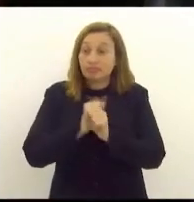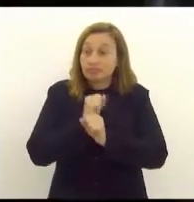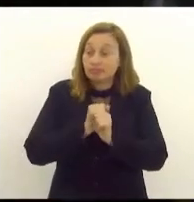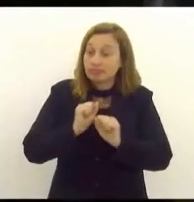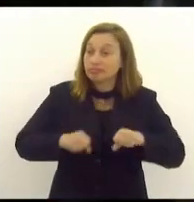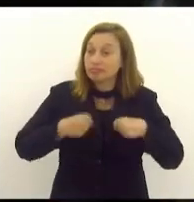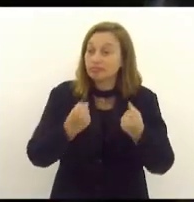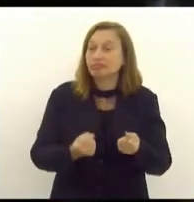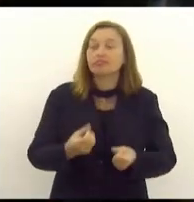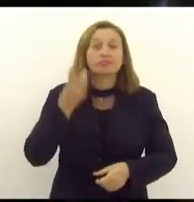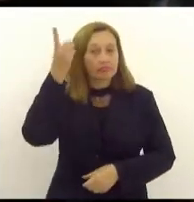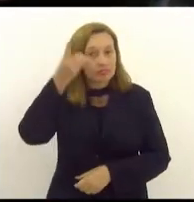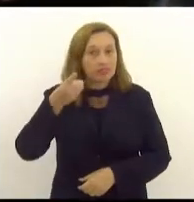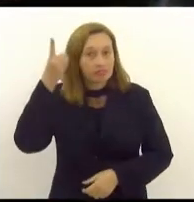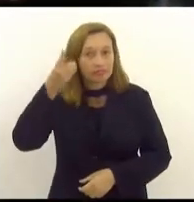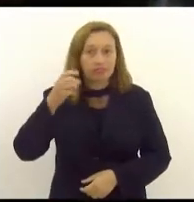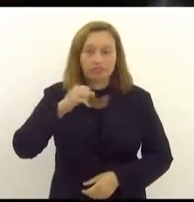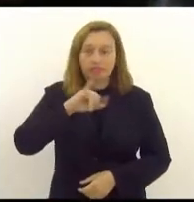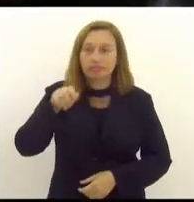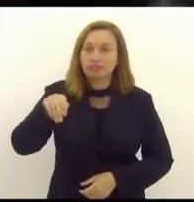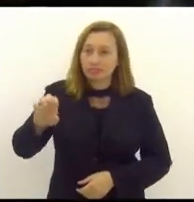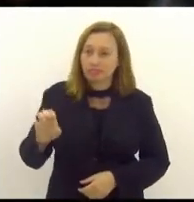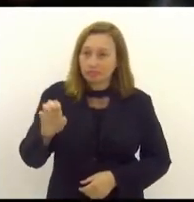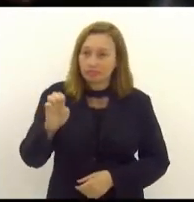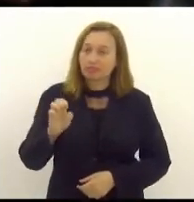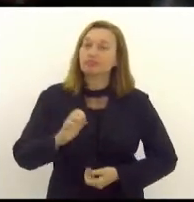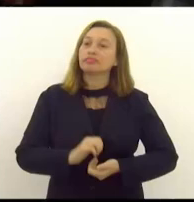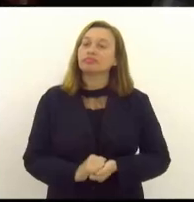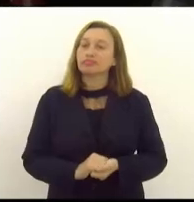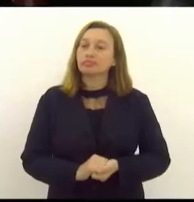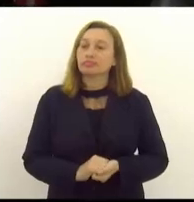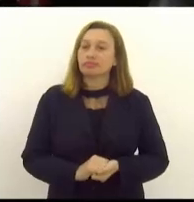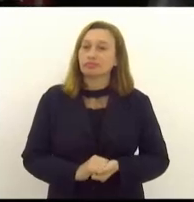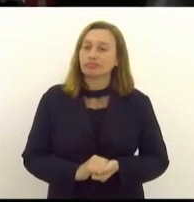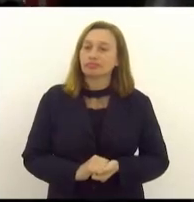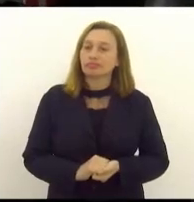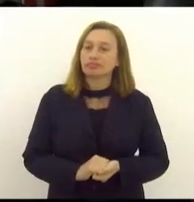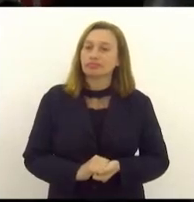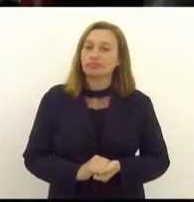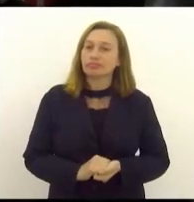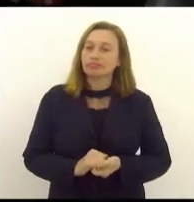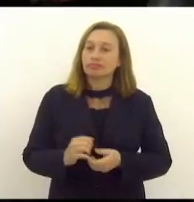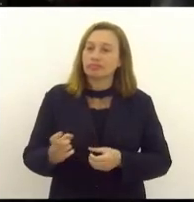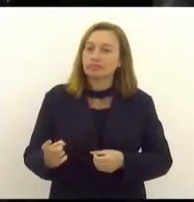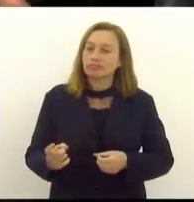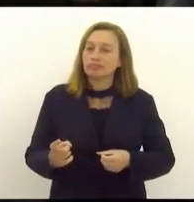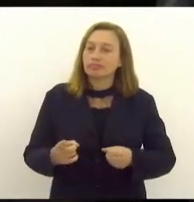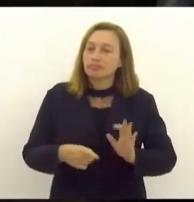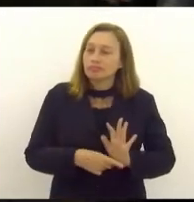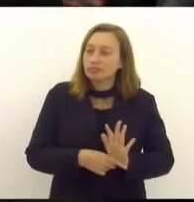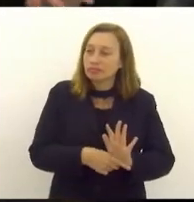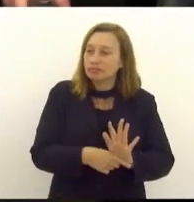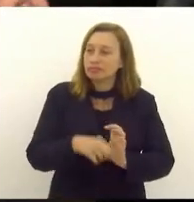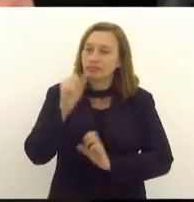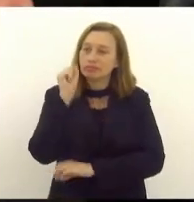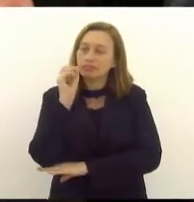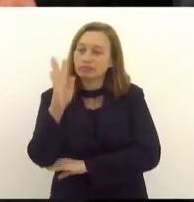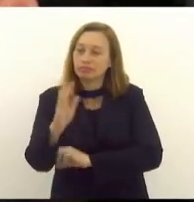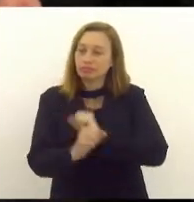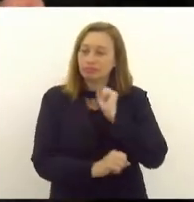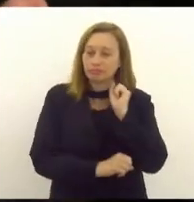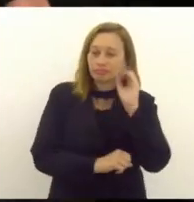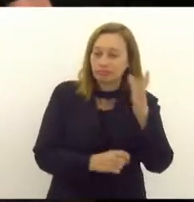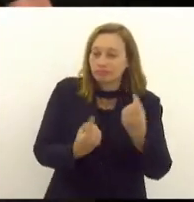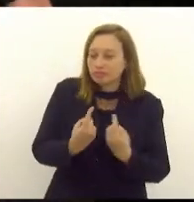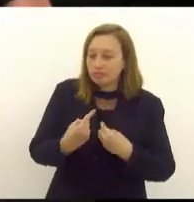deputados já ali ecossocialista que a recuperação ambiental ao contrário do que alguns